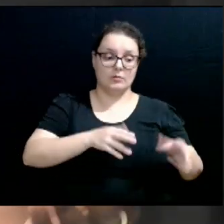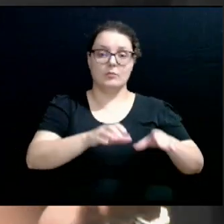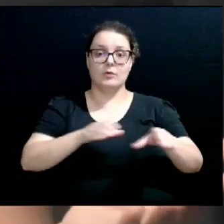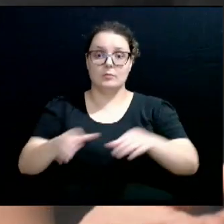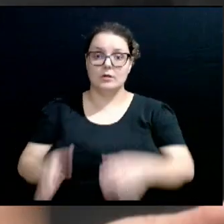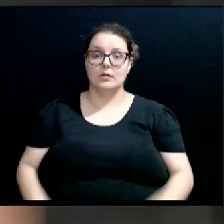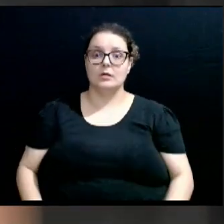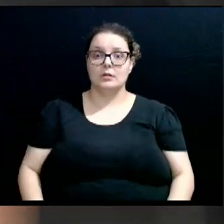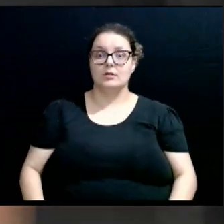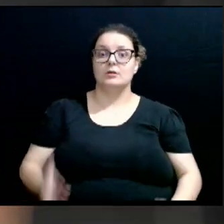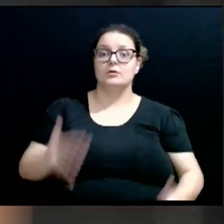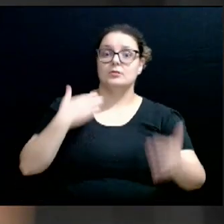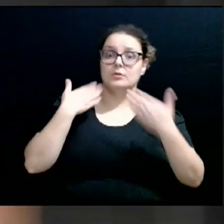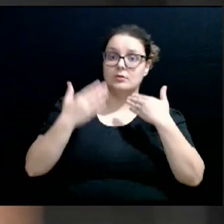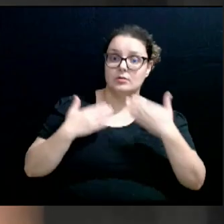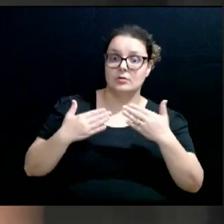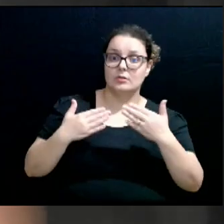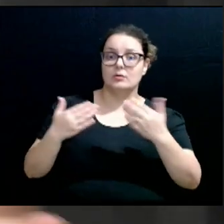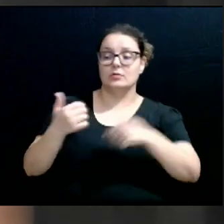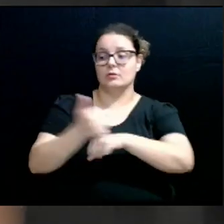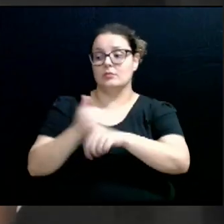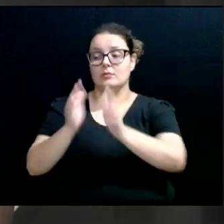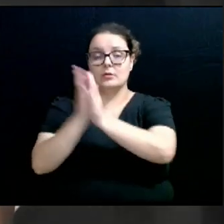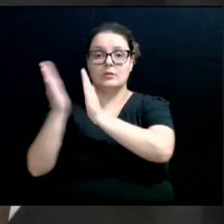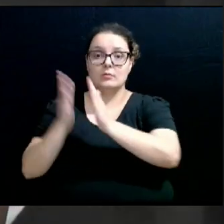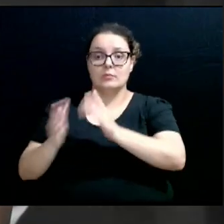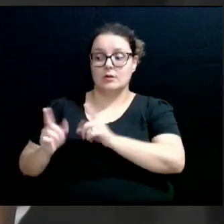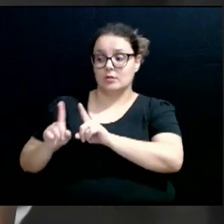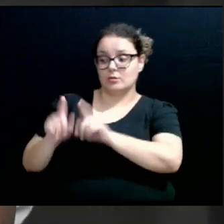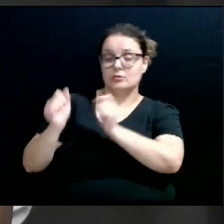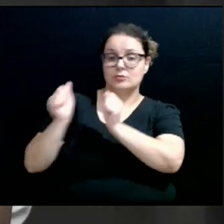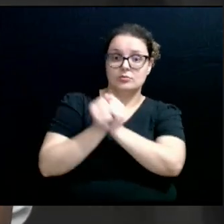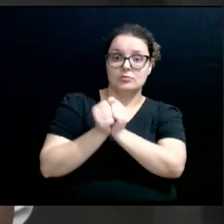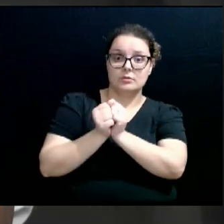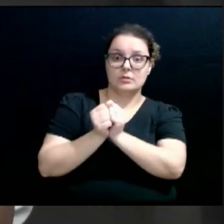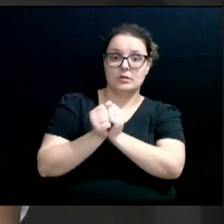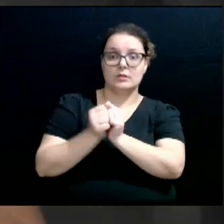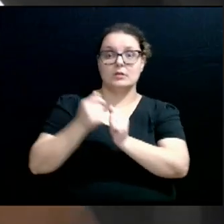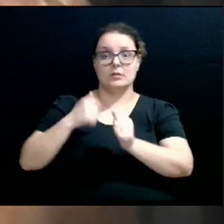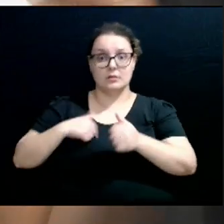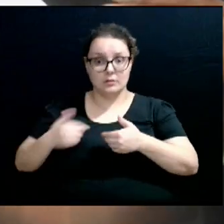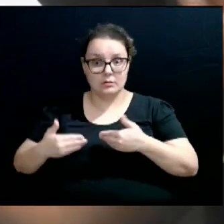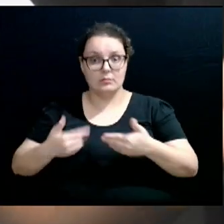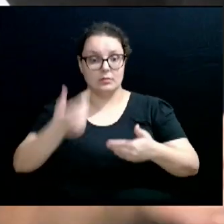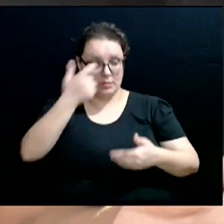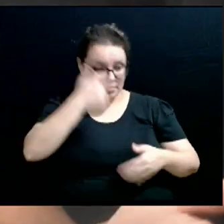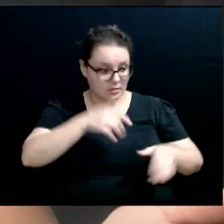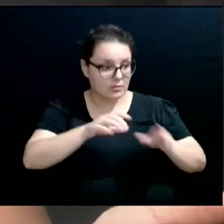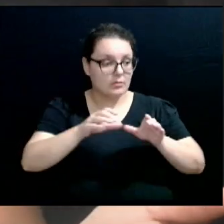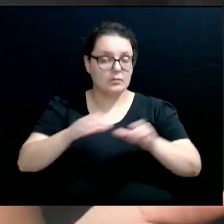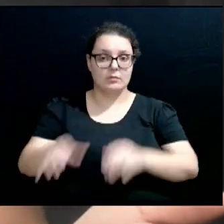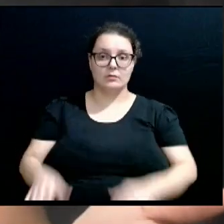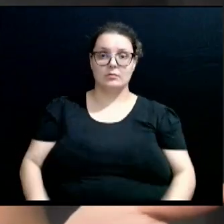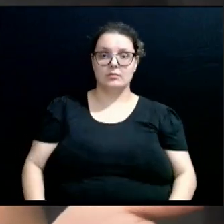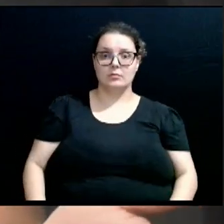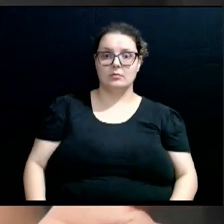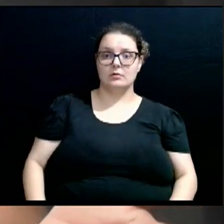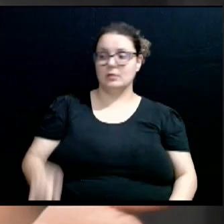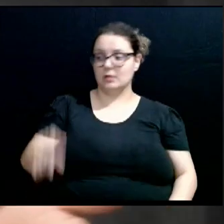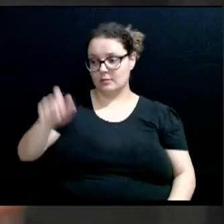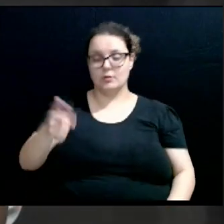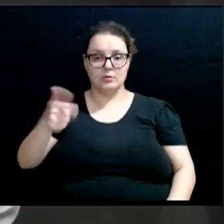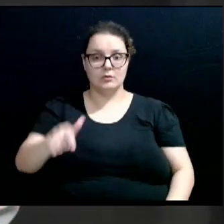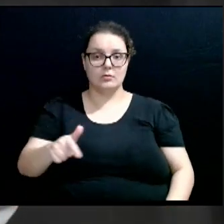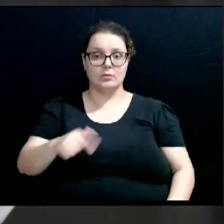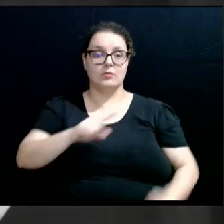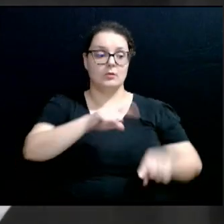com a bibliotecária que estava do meu lado e eu me apresentar, eu sou a coordenadora, e a pessoa continuar conversando com a outra